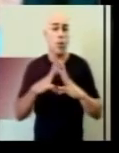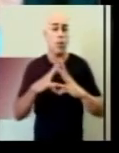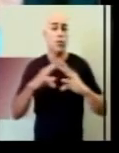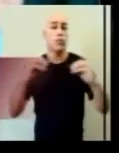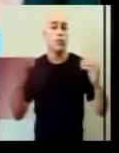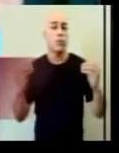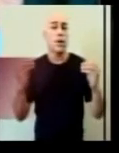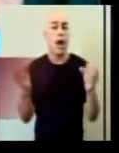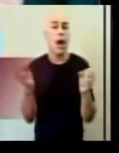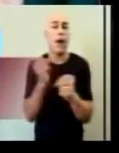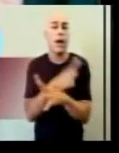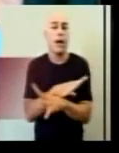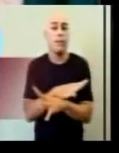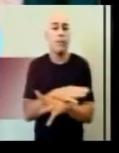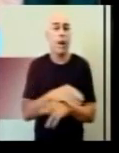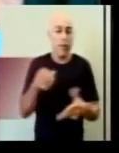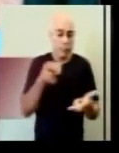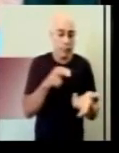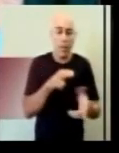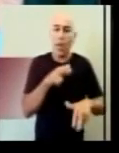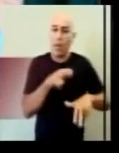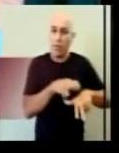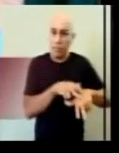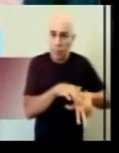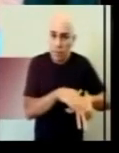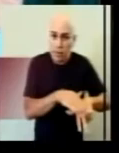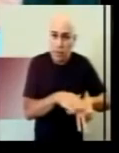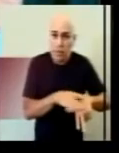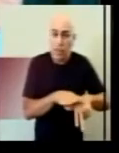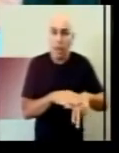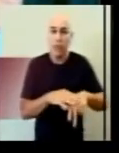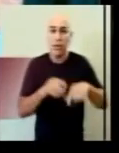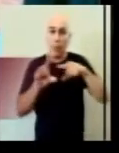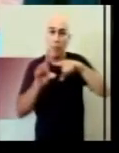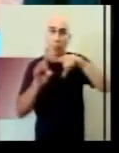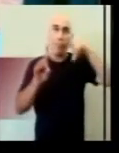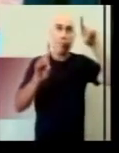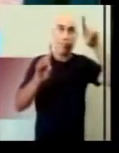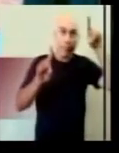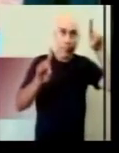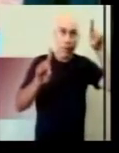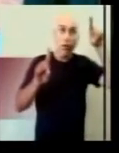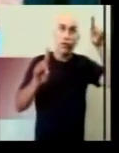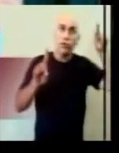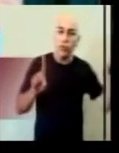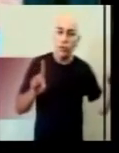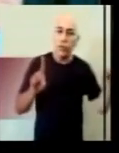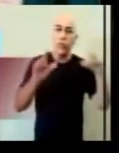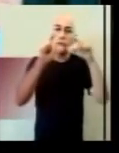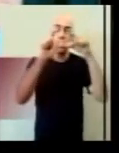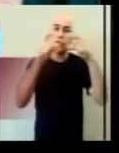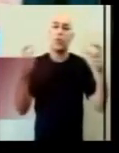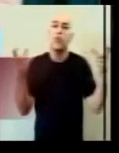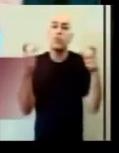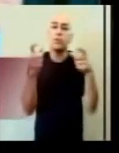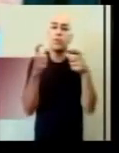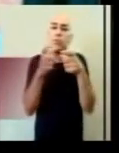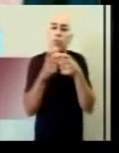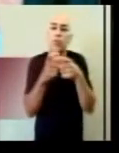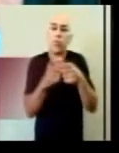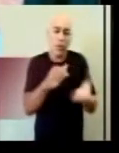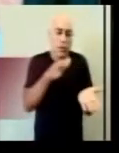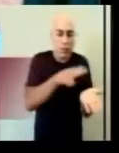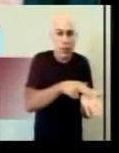desses pacientes que foram internados no pico, há uma tendência muito grande de diminuir internações